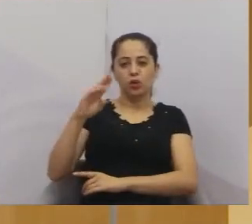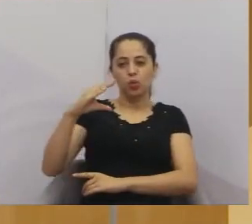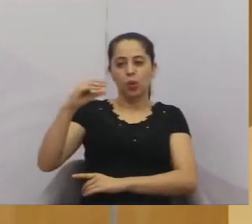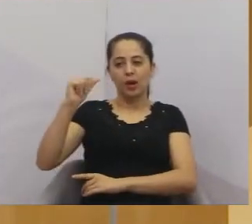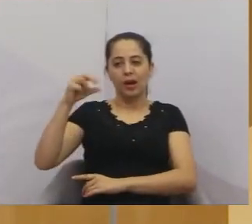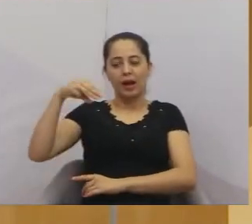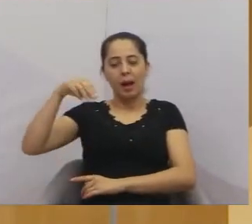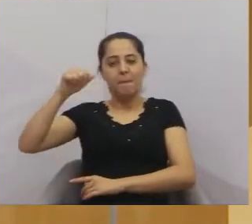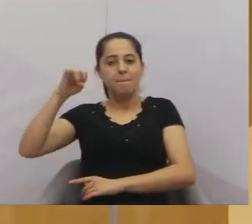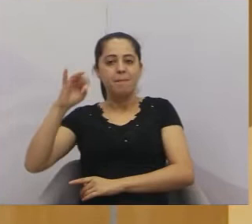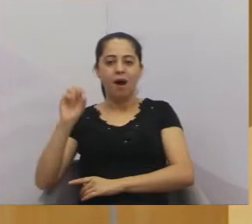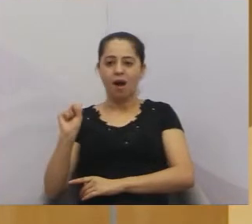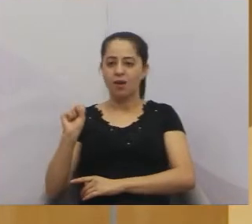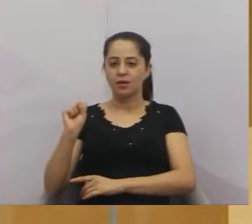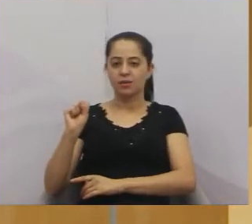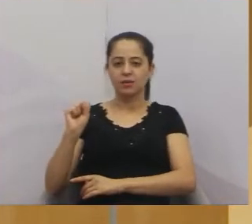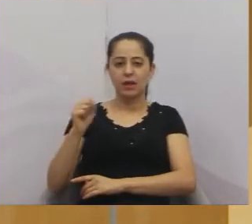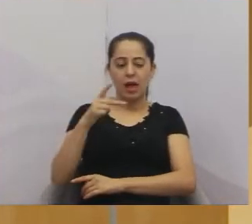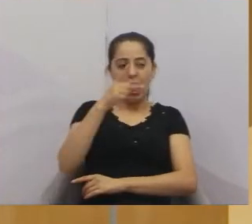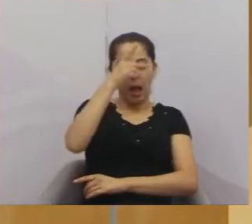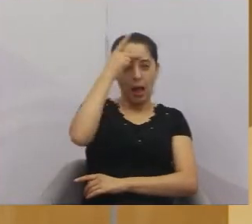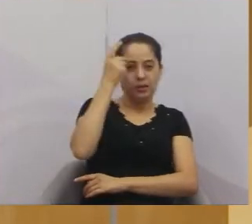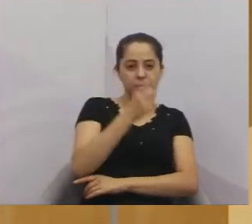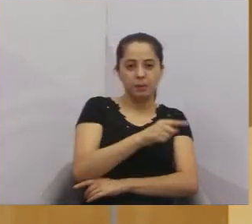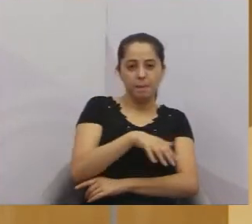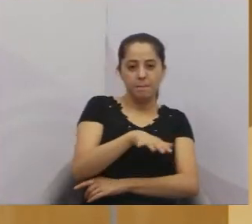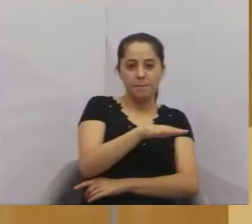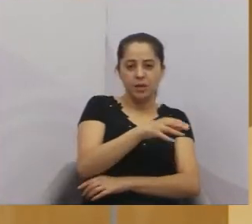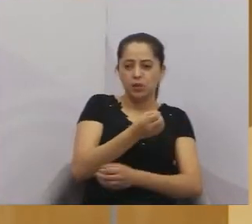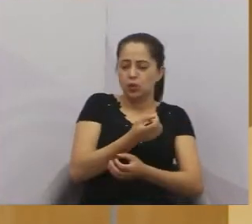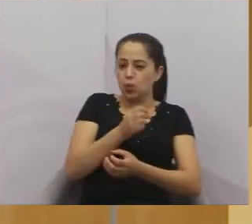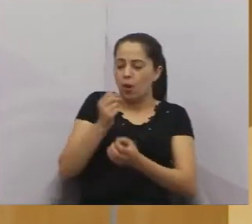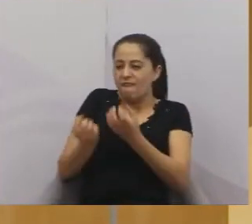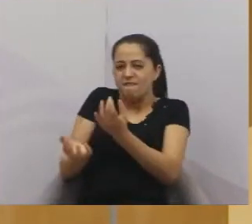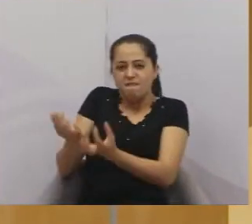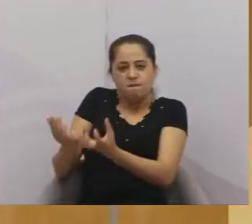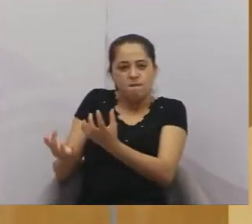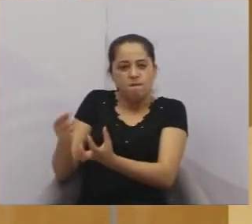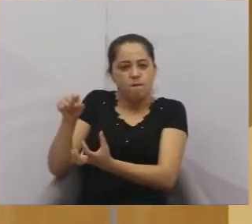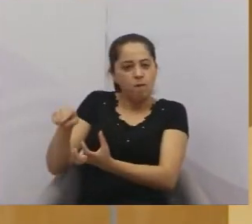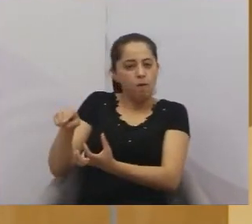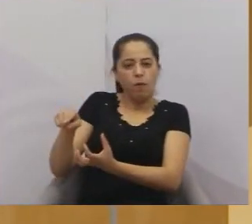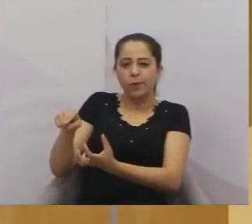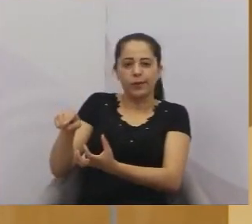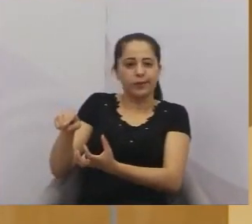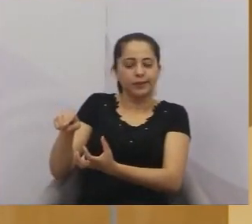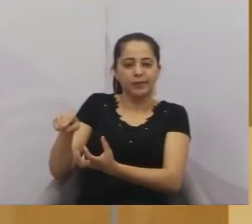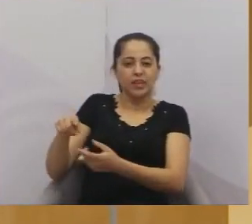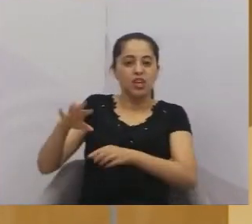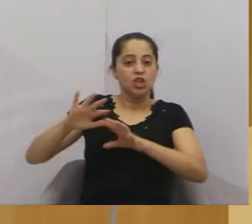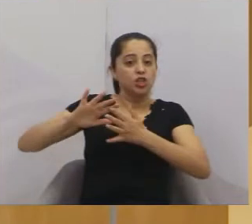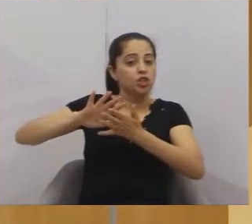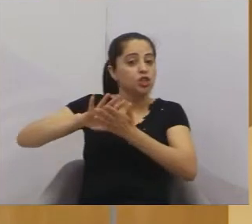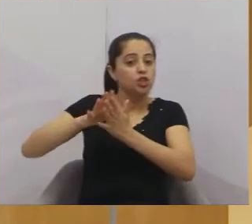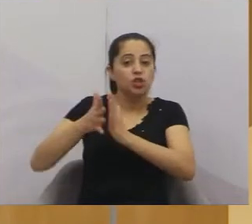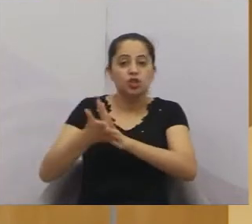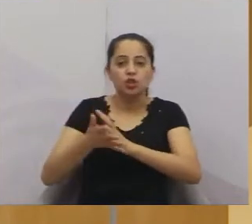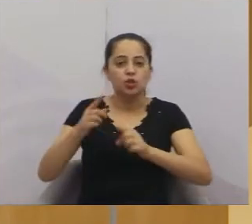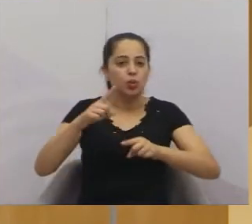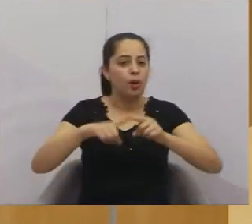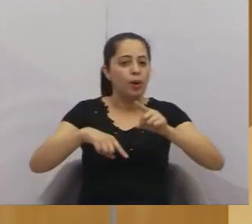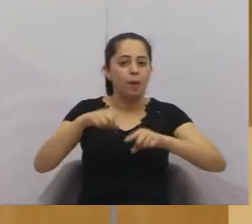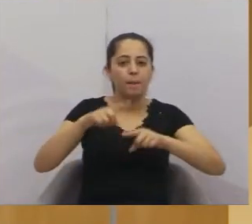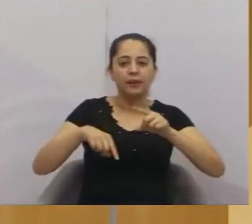em que são guardados materiais, uma sala que serve para prática do judô, para